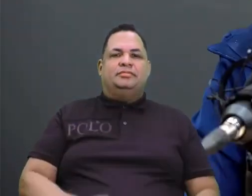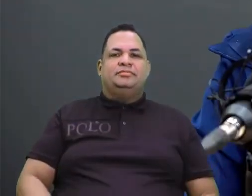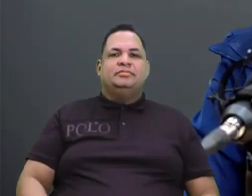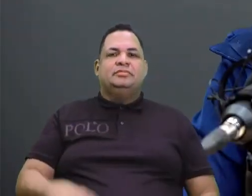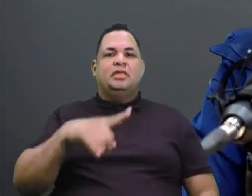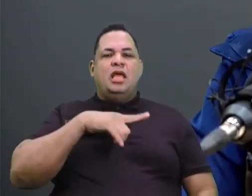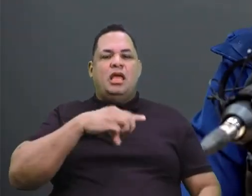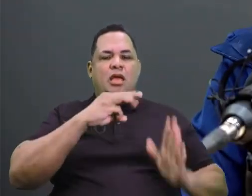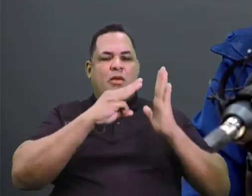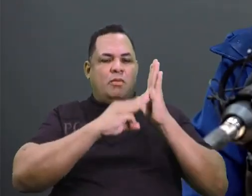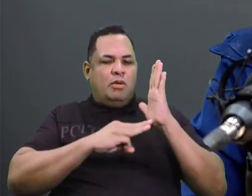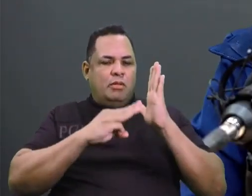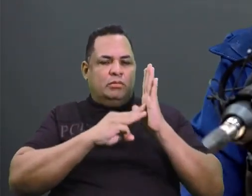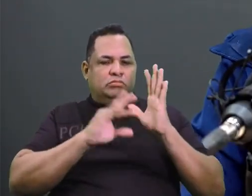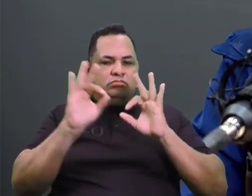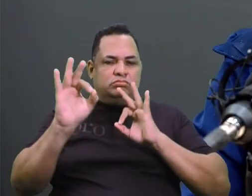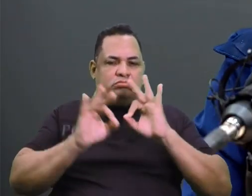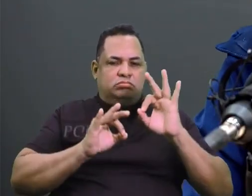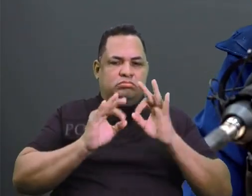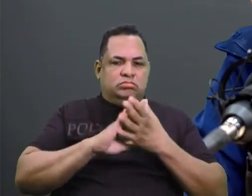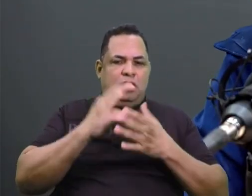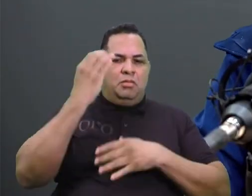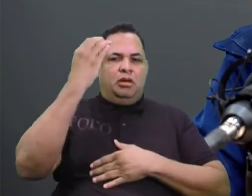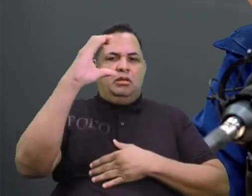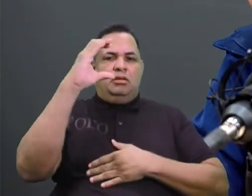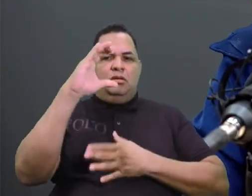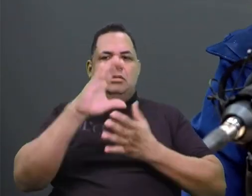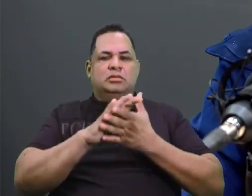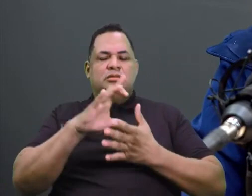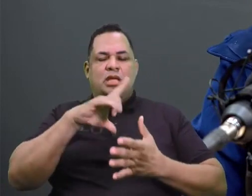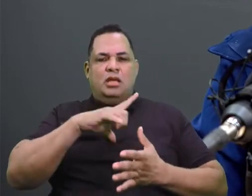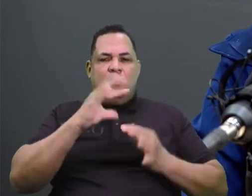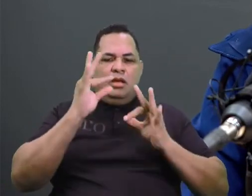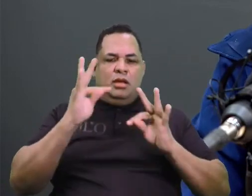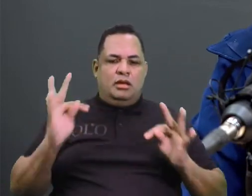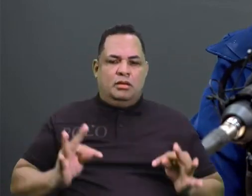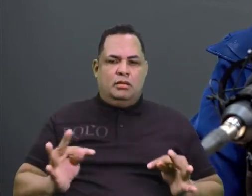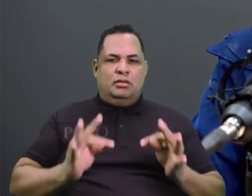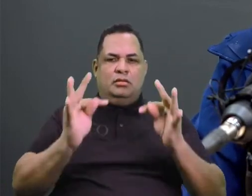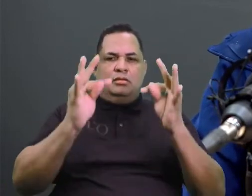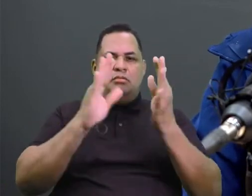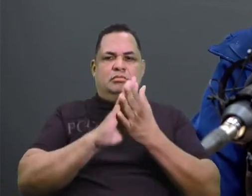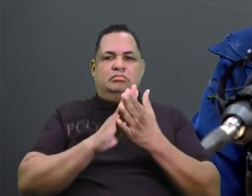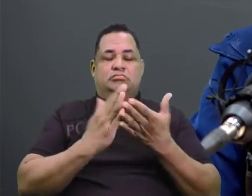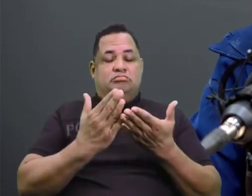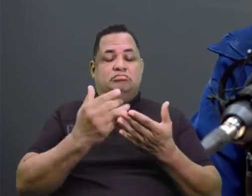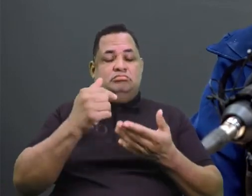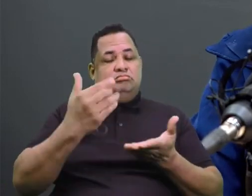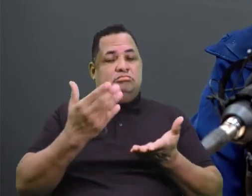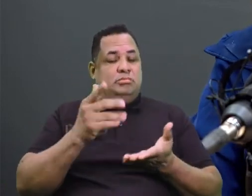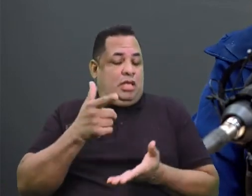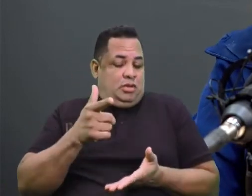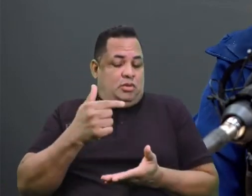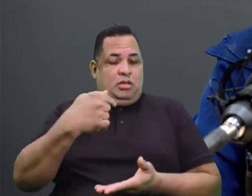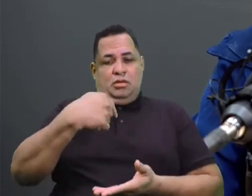uma metodologia, há uma ciência, Perfeito. há uma técnica, e isso eu não tenho. Interpreto?